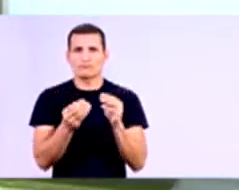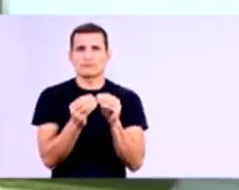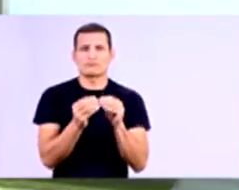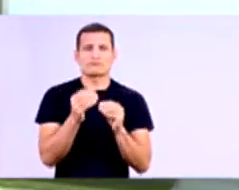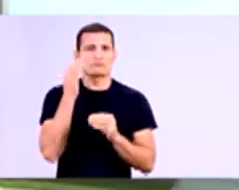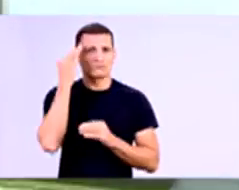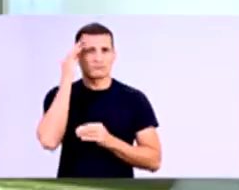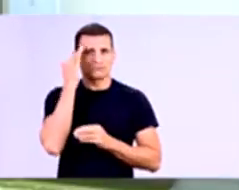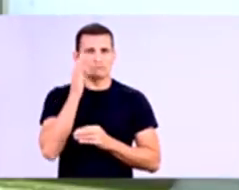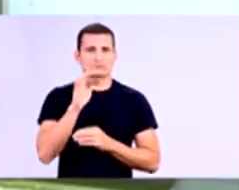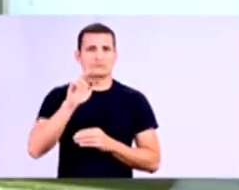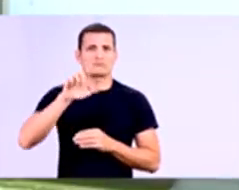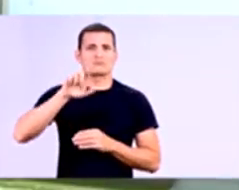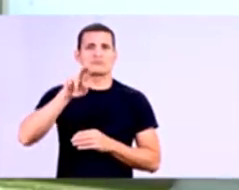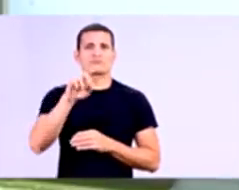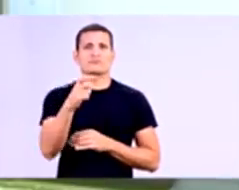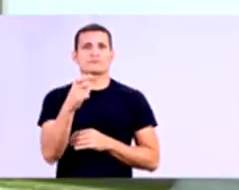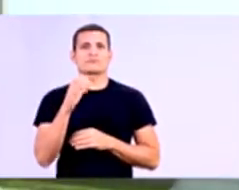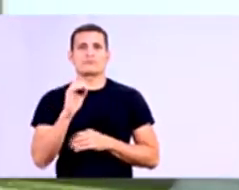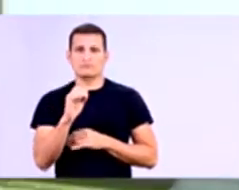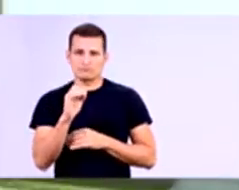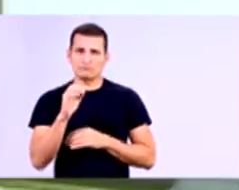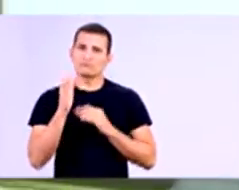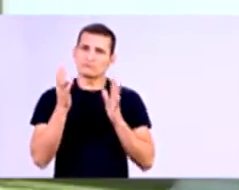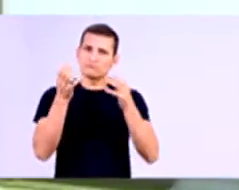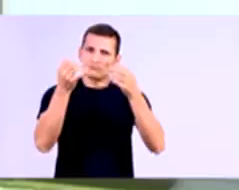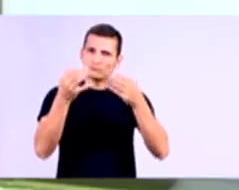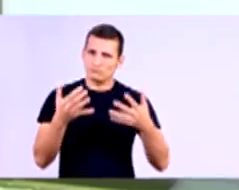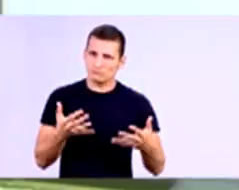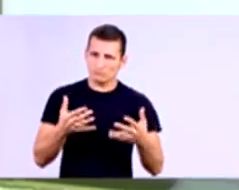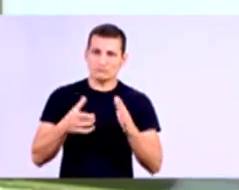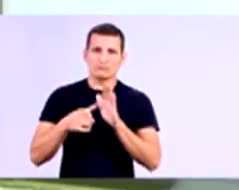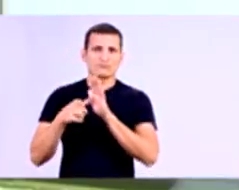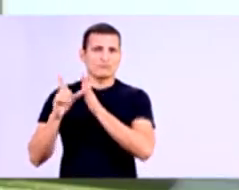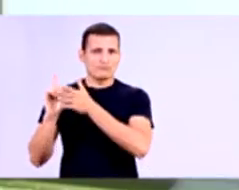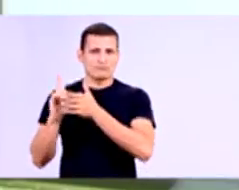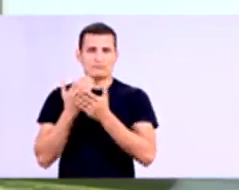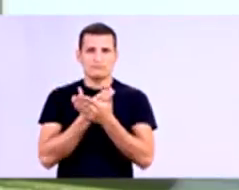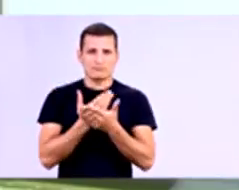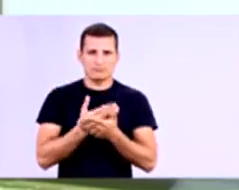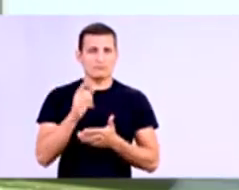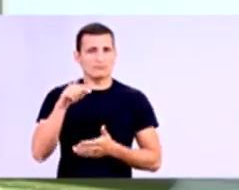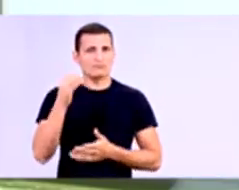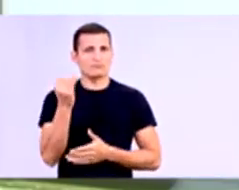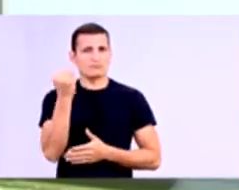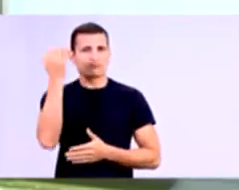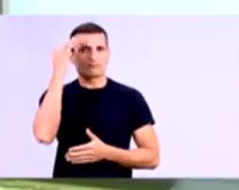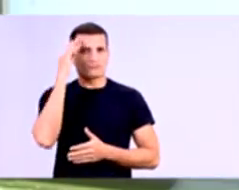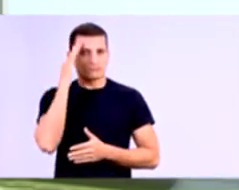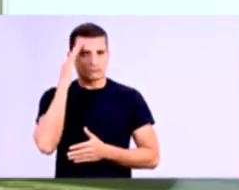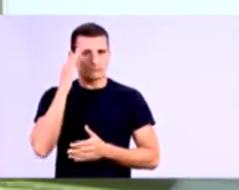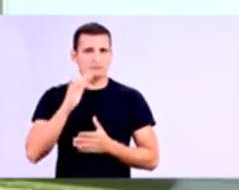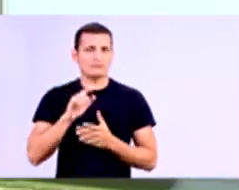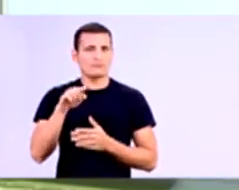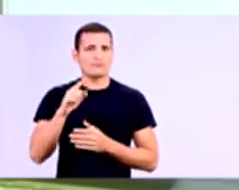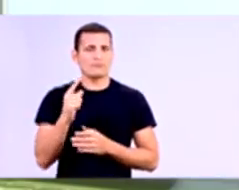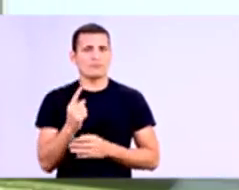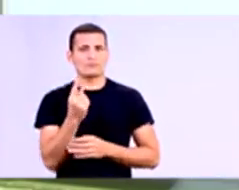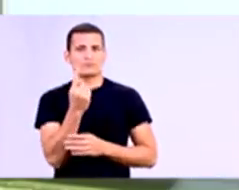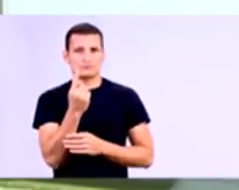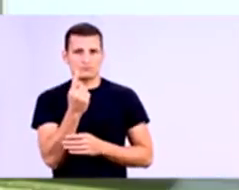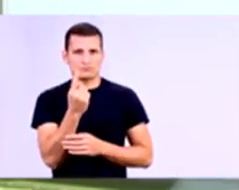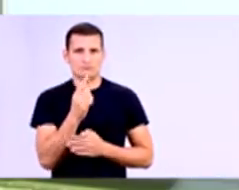de fluxo. Como eu já venho falando em várias aulas, é importante que esse entendimento ele seja